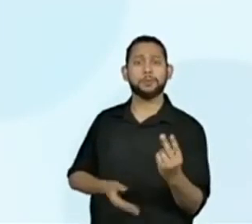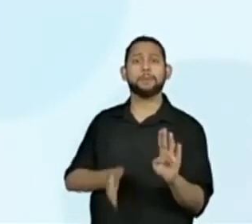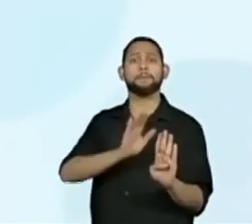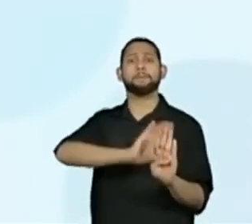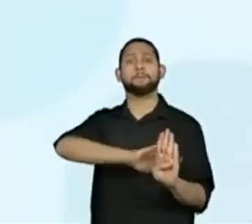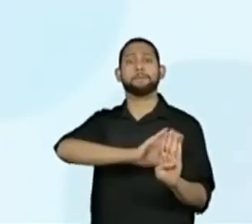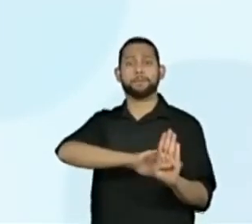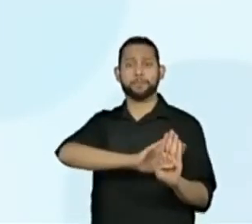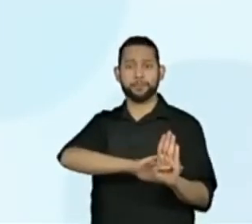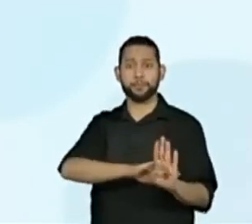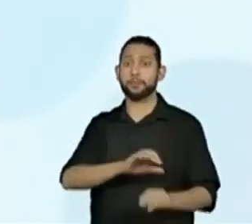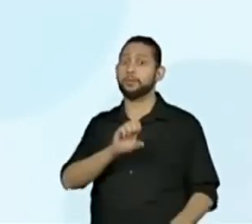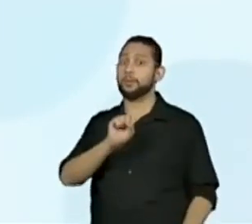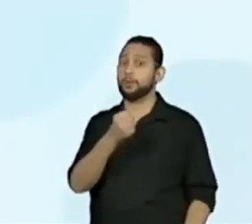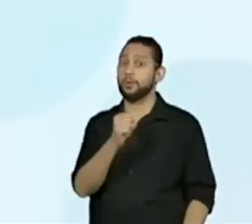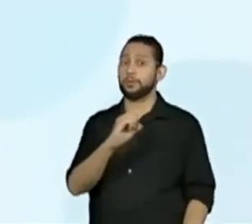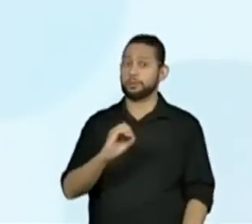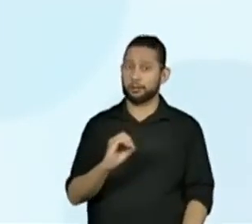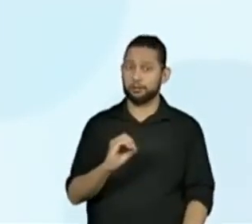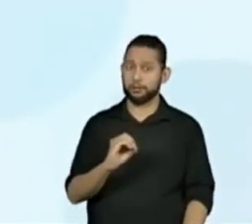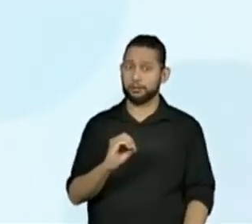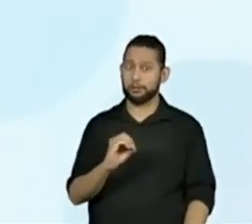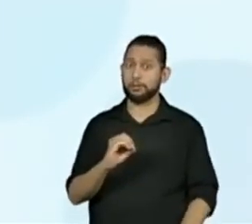tem gente lendo aí, olha. Sim,